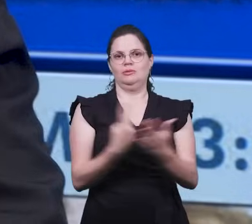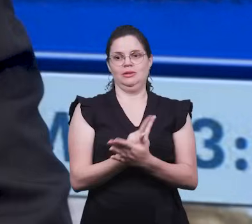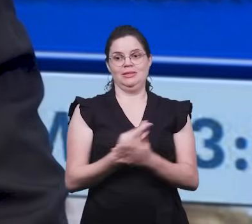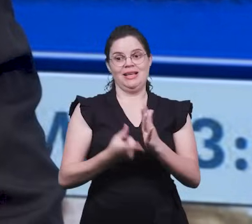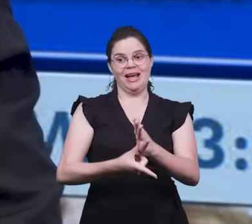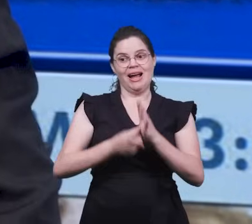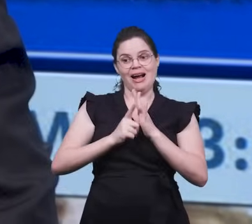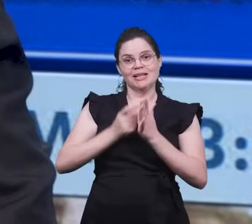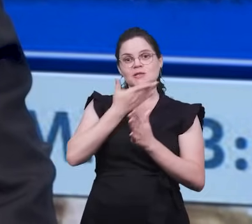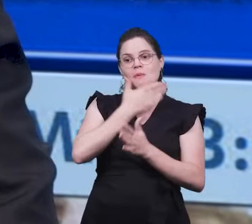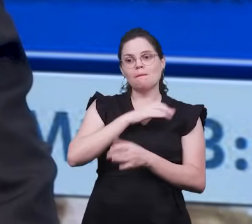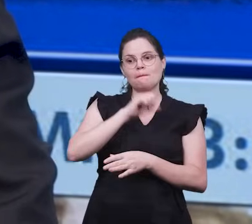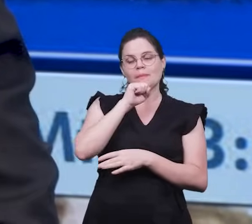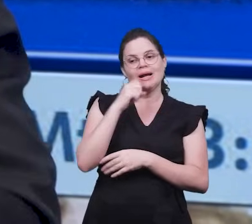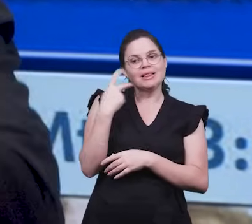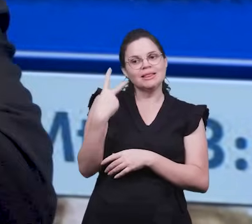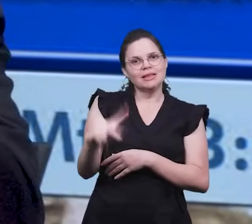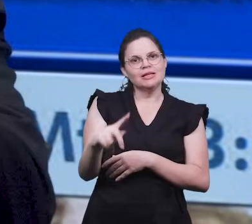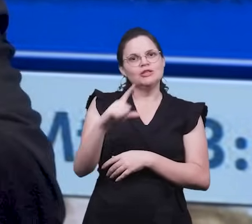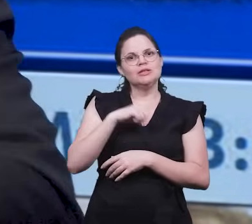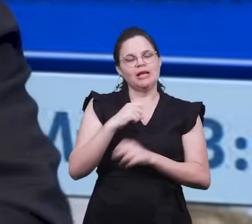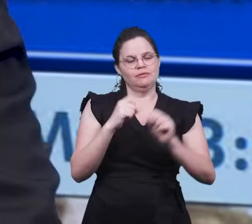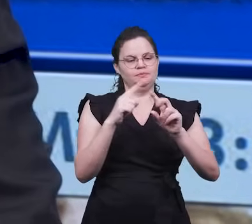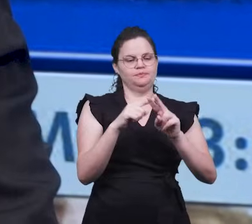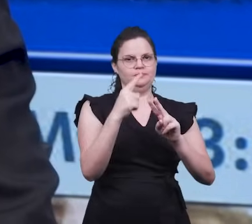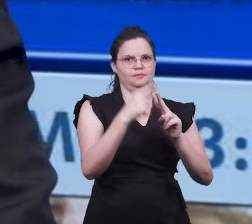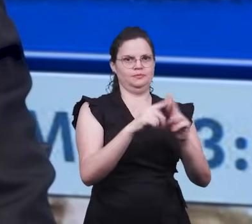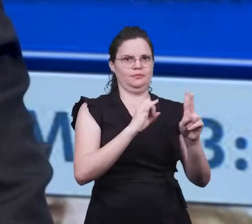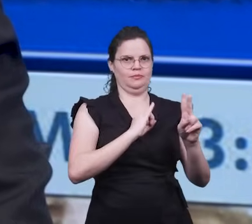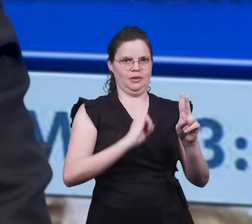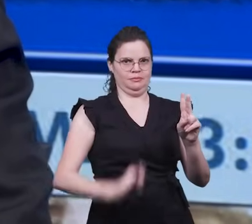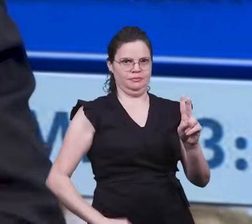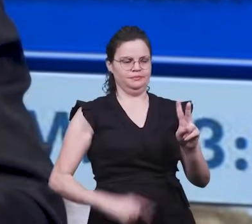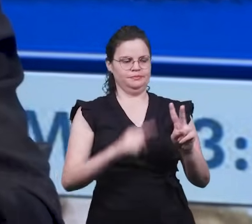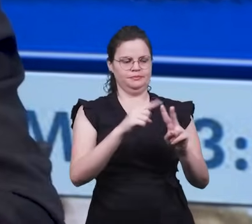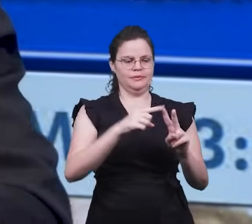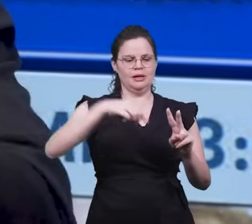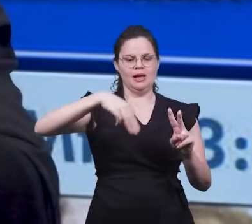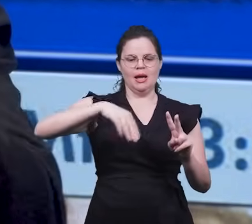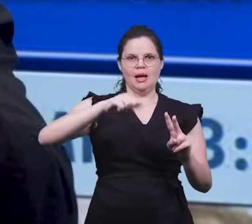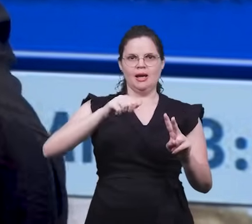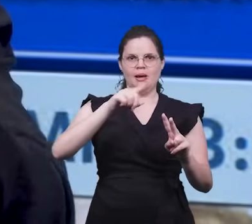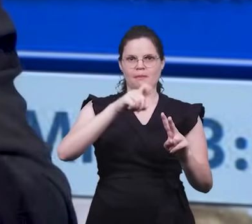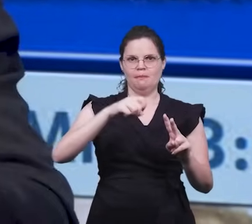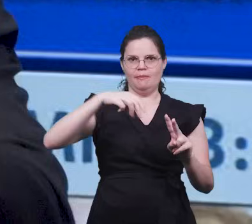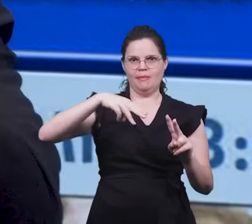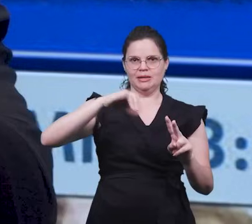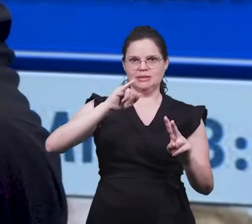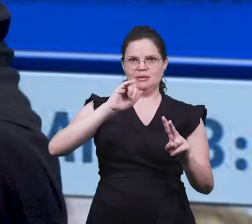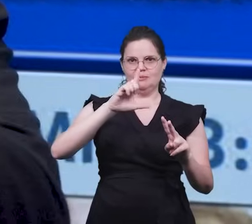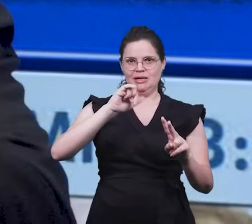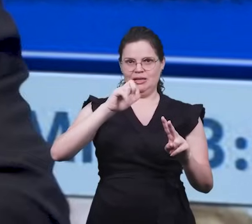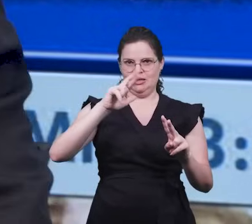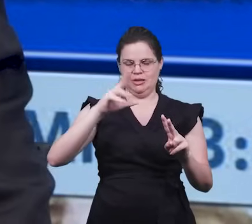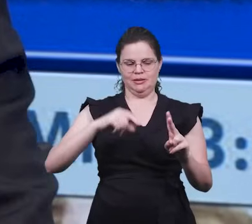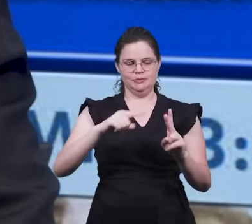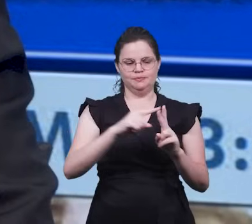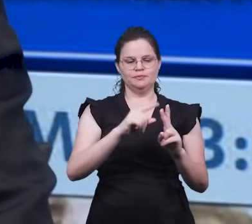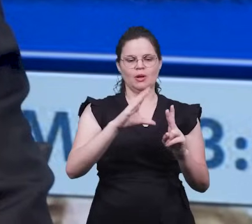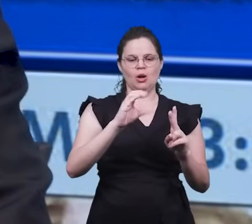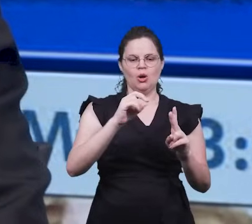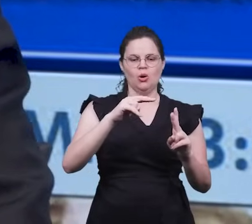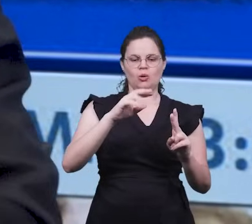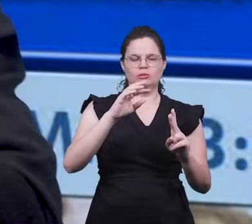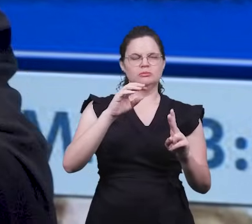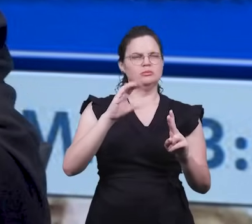antes do pai dele, tinham dois imperadores, que foi o Diocleciano e o Maximiliano. Eu vou ser rápido na minha